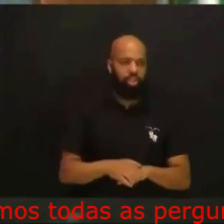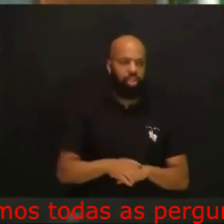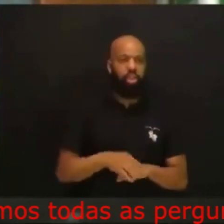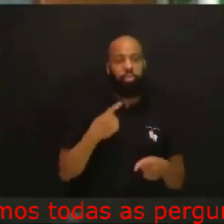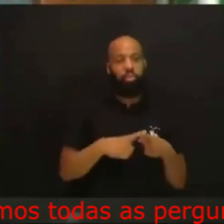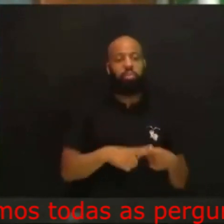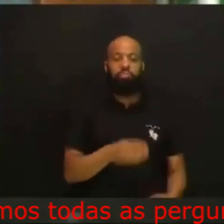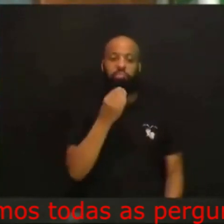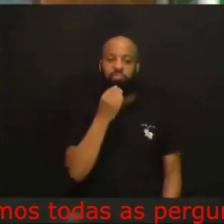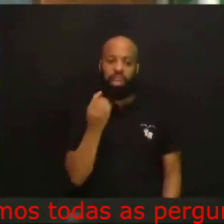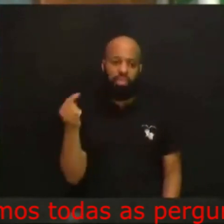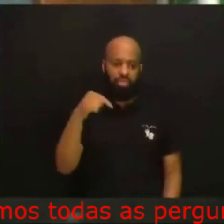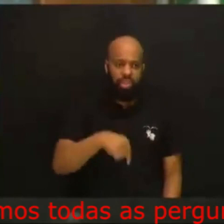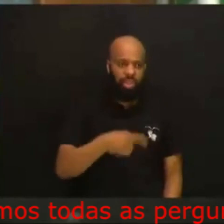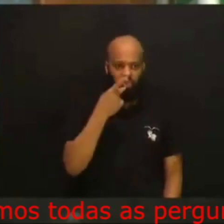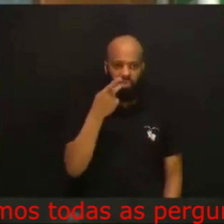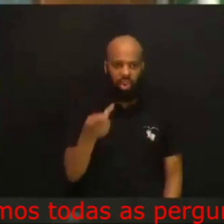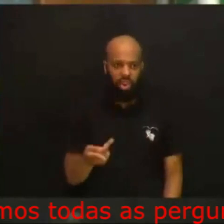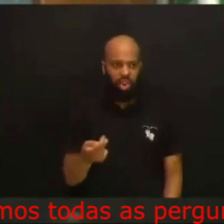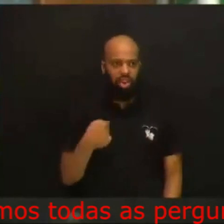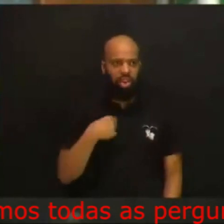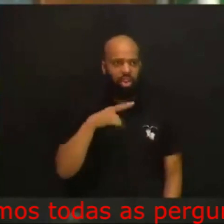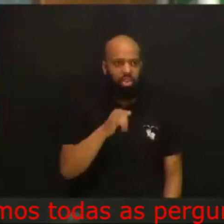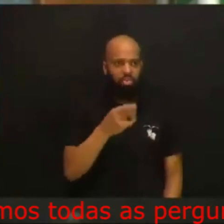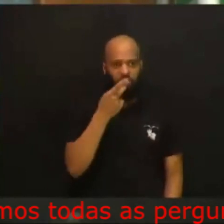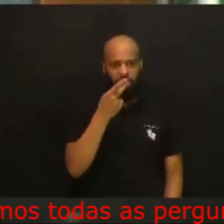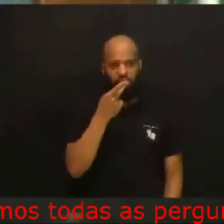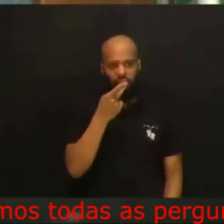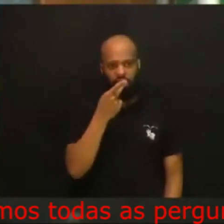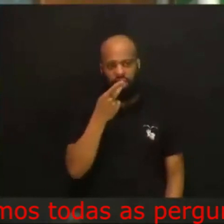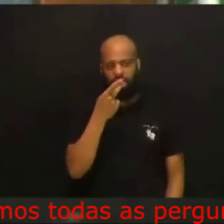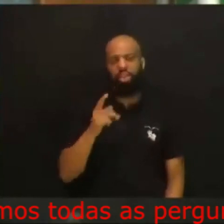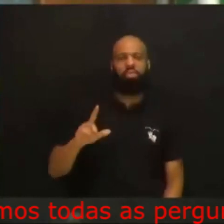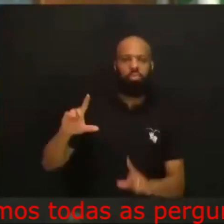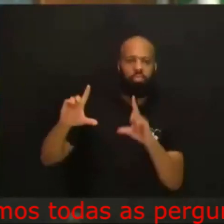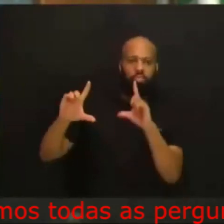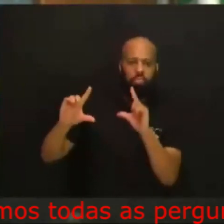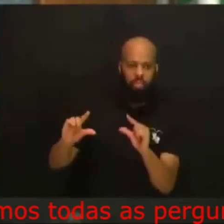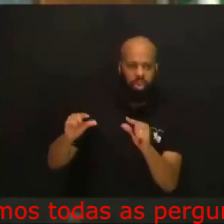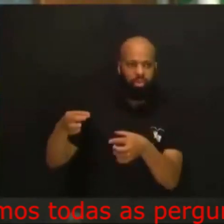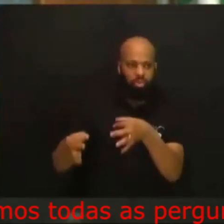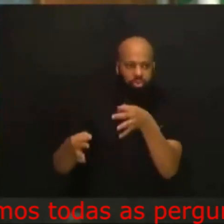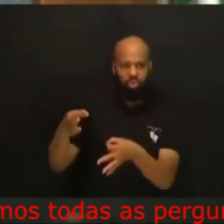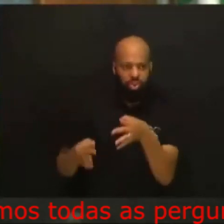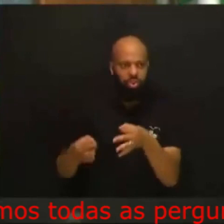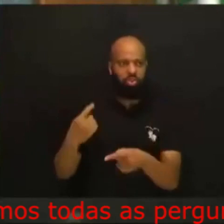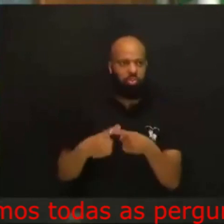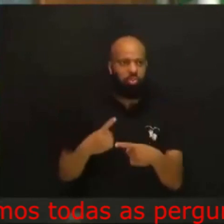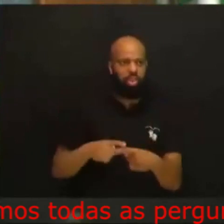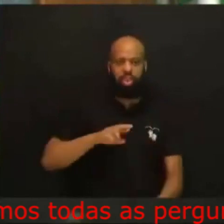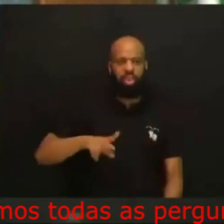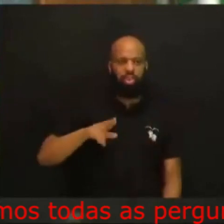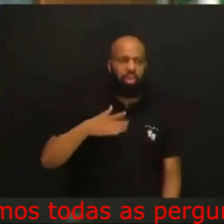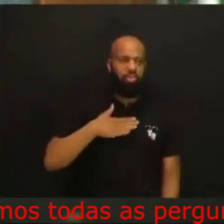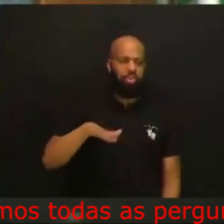oportunidade de falar. Minha fala vai ser muito menos jurídica, não é minha área. Eu